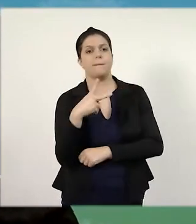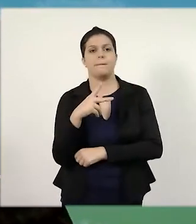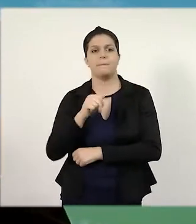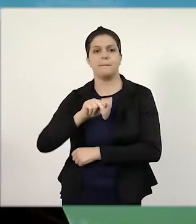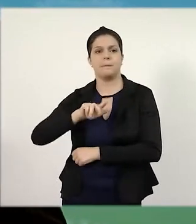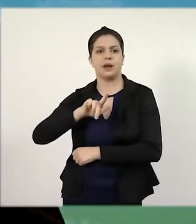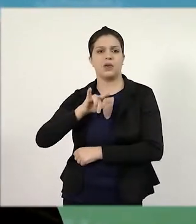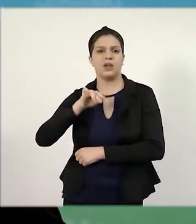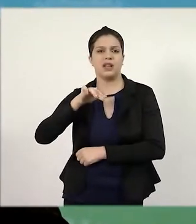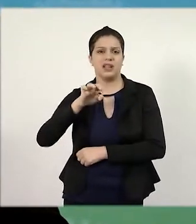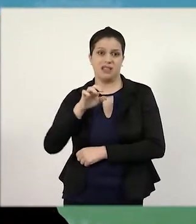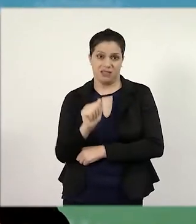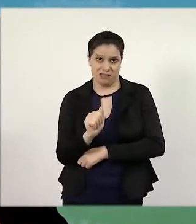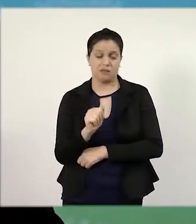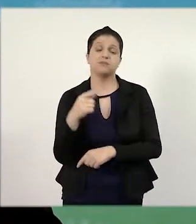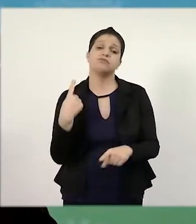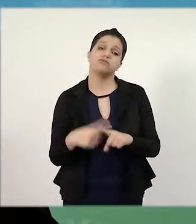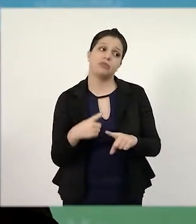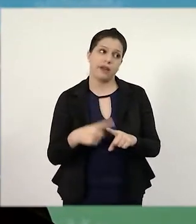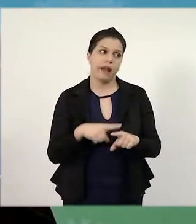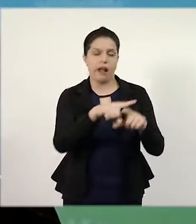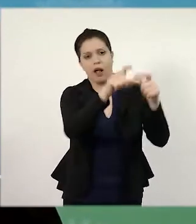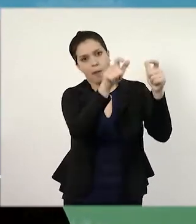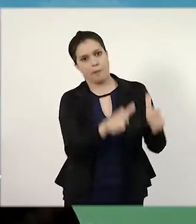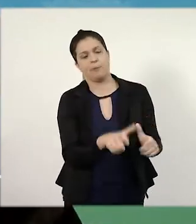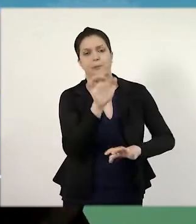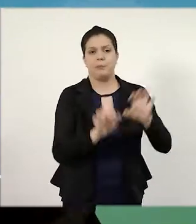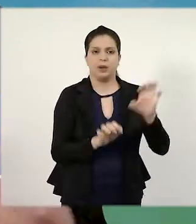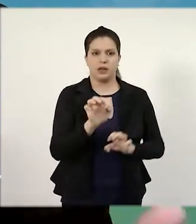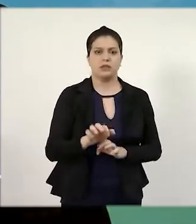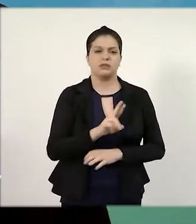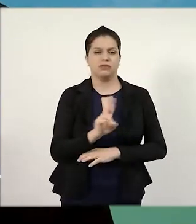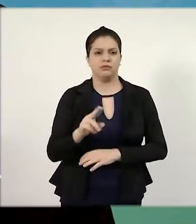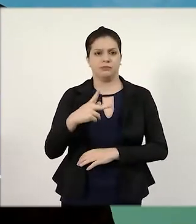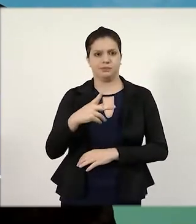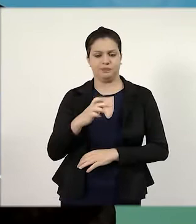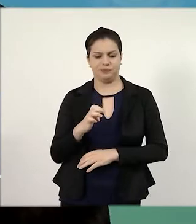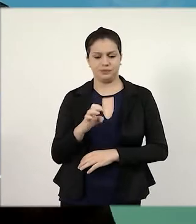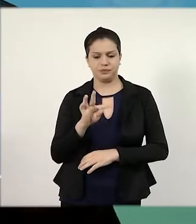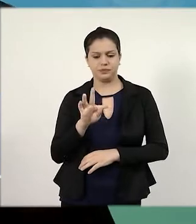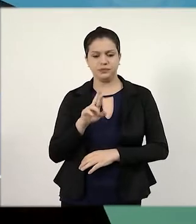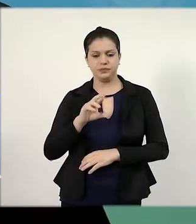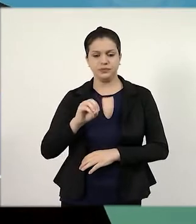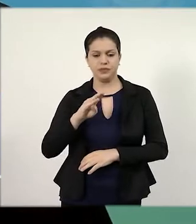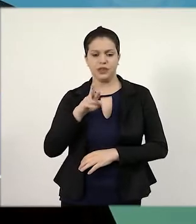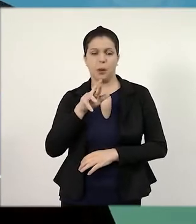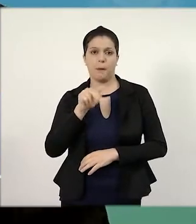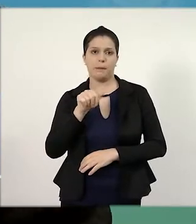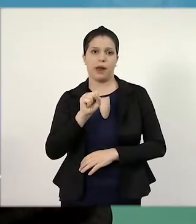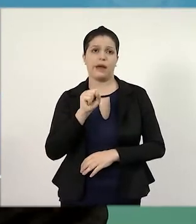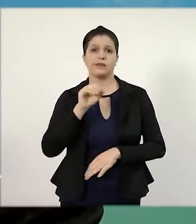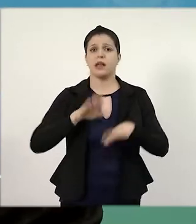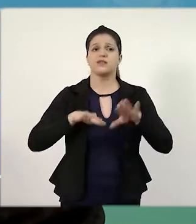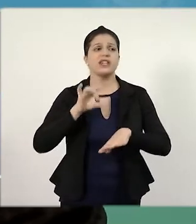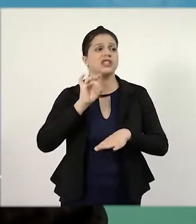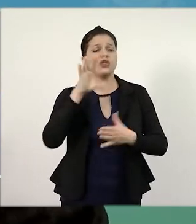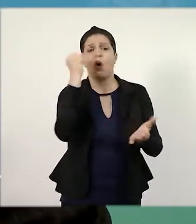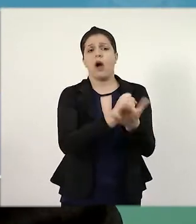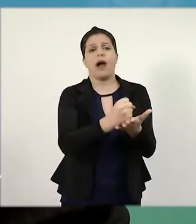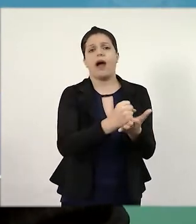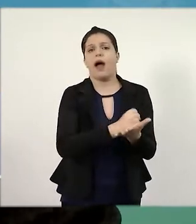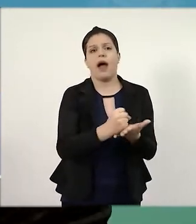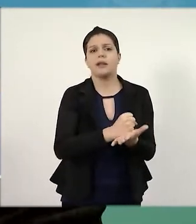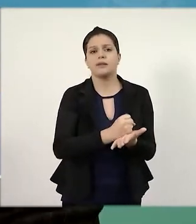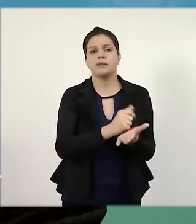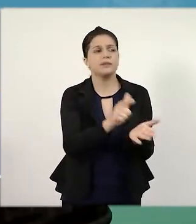eles precisam ir a Paulínia, porque é a Petrobras que coordena isso, que controla isso, às vezes só carimba a nota